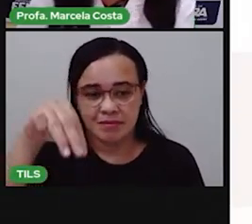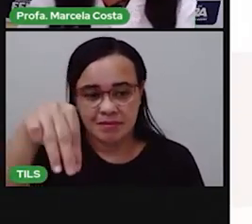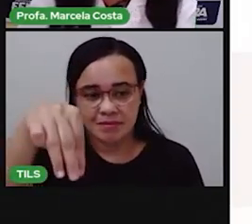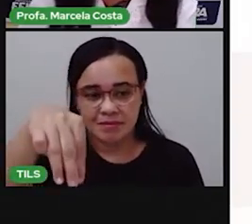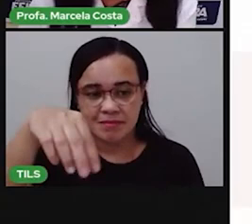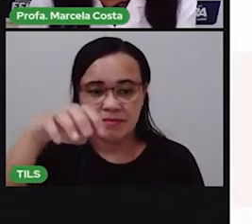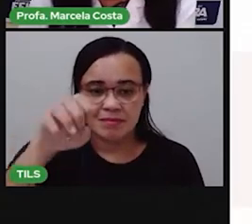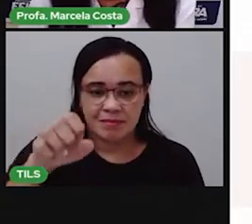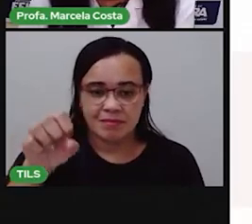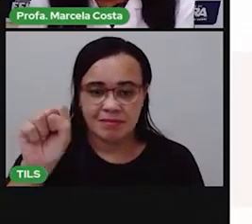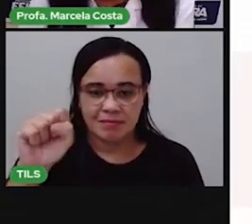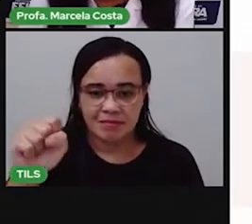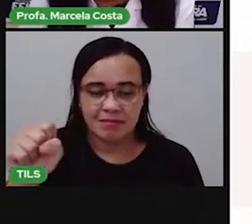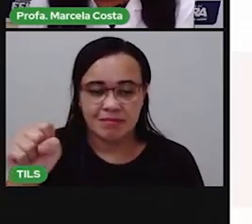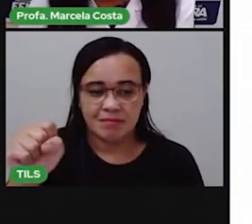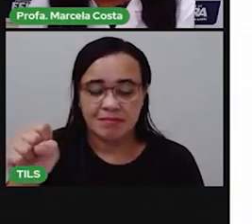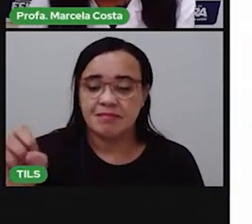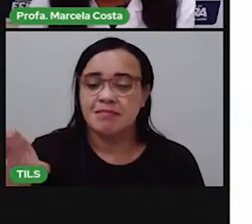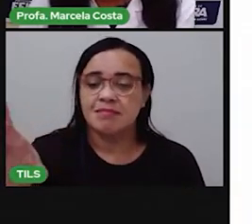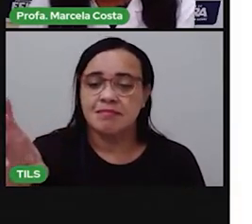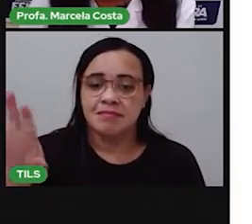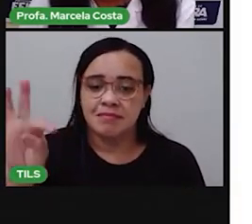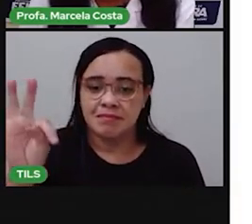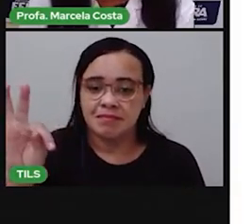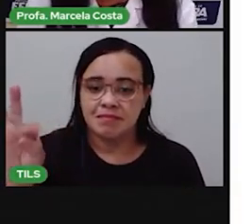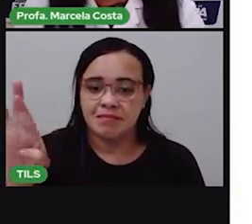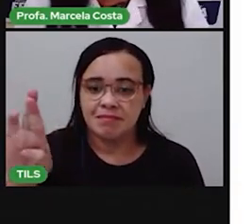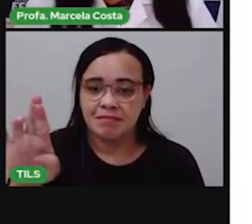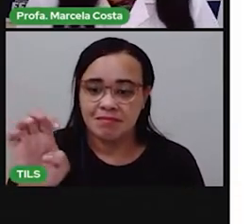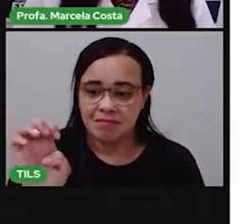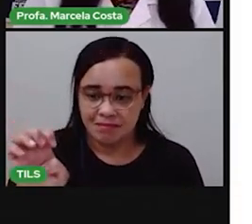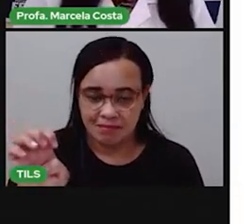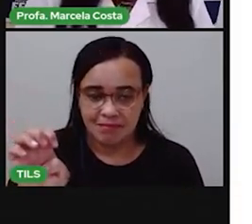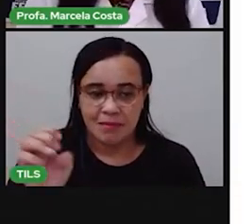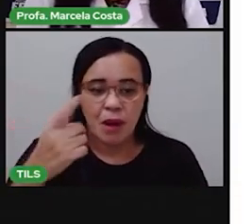e você responde, faço.